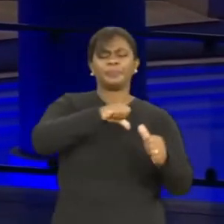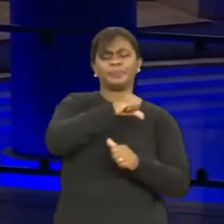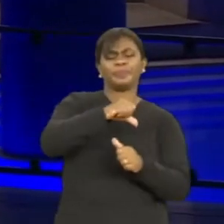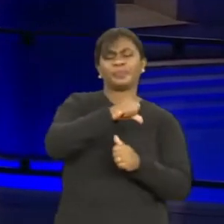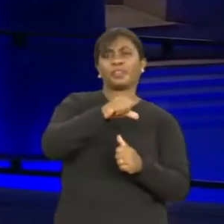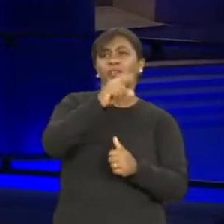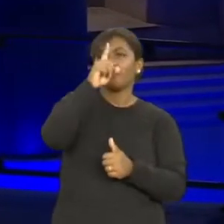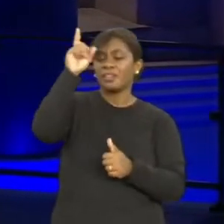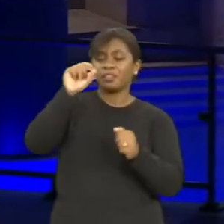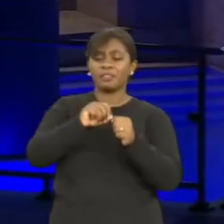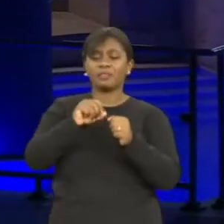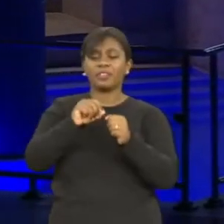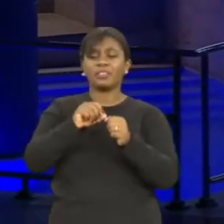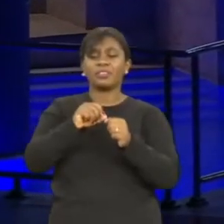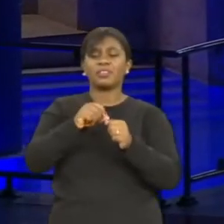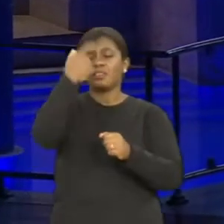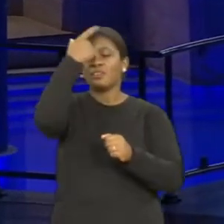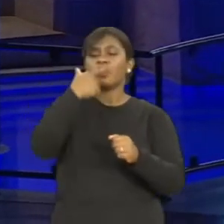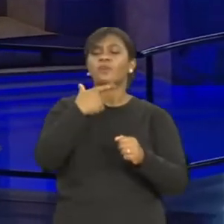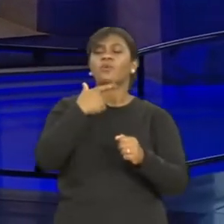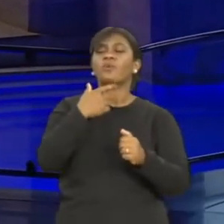para Ele fazer de mim o que Ele queria.